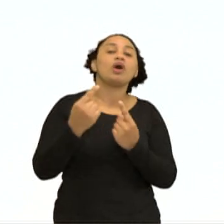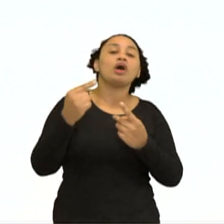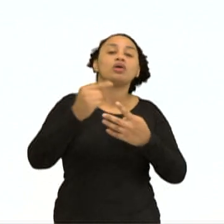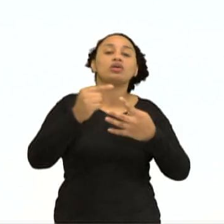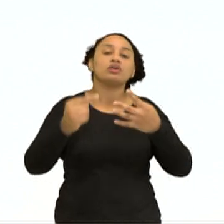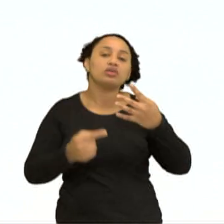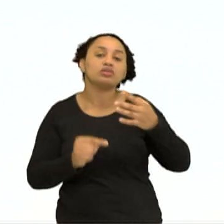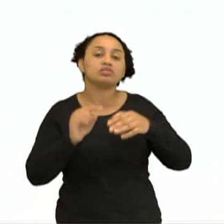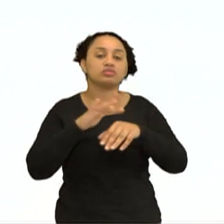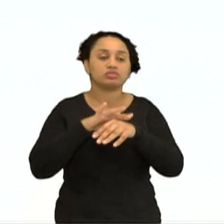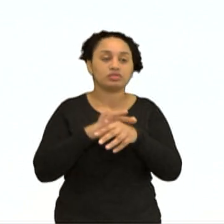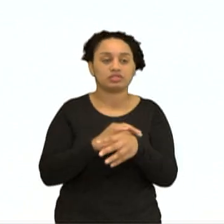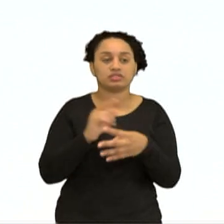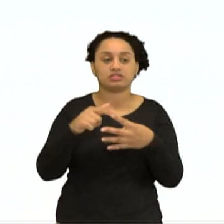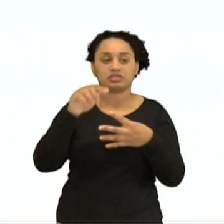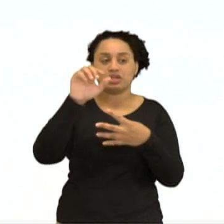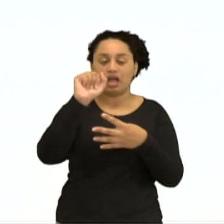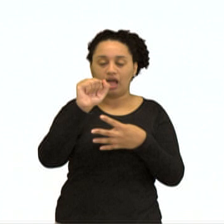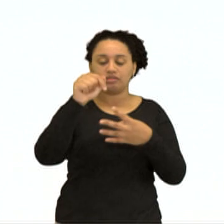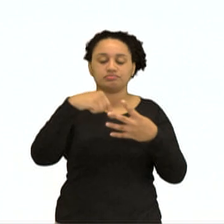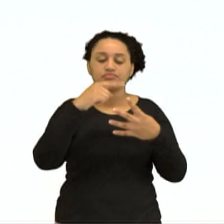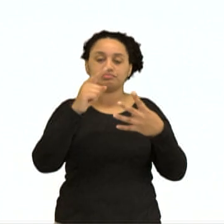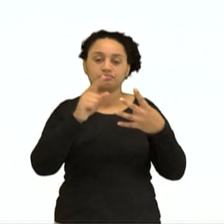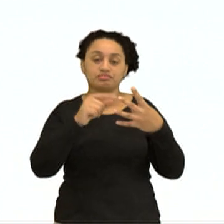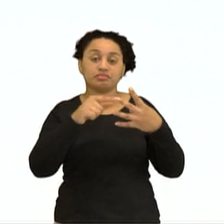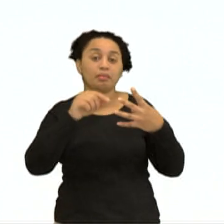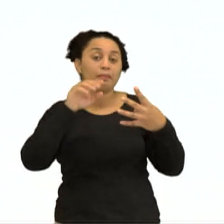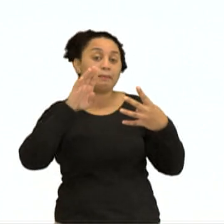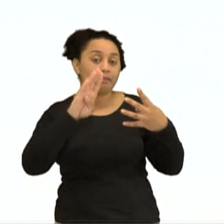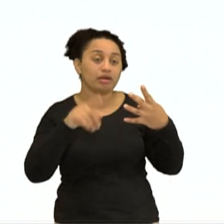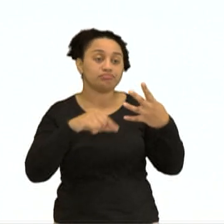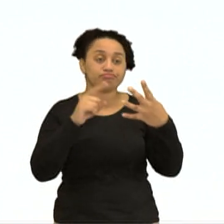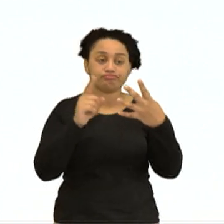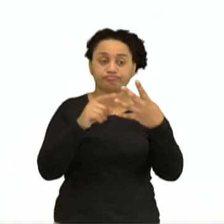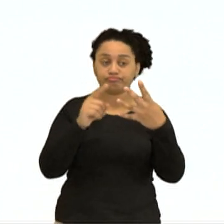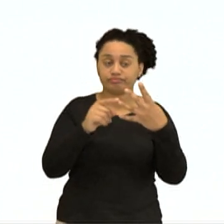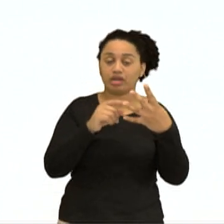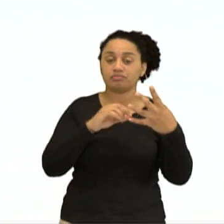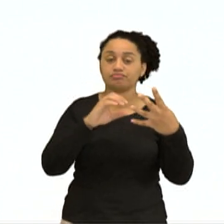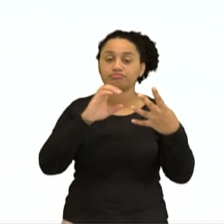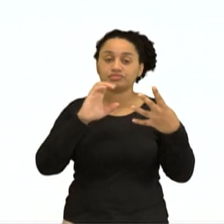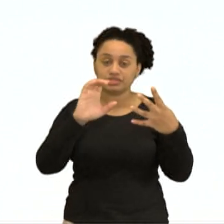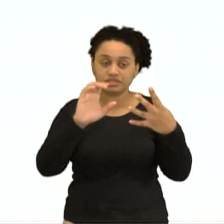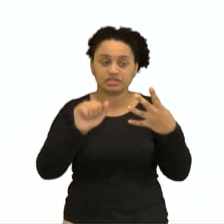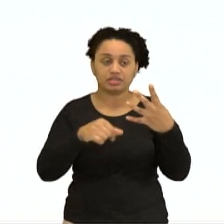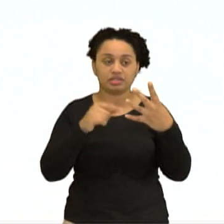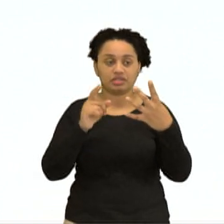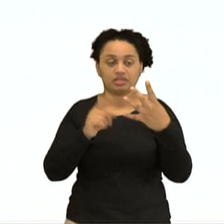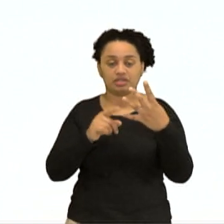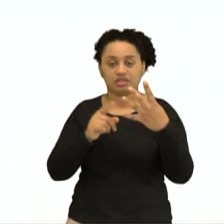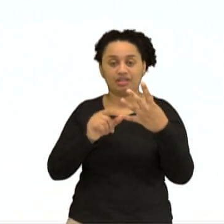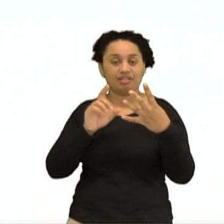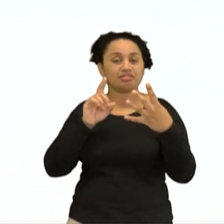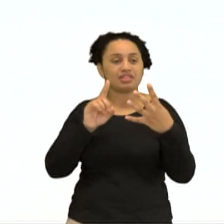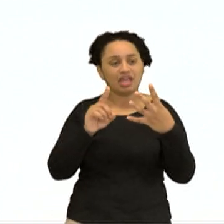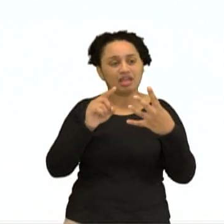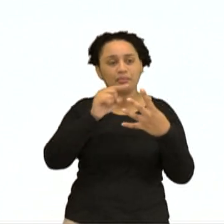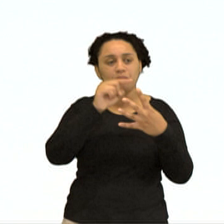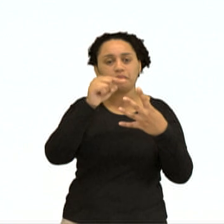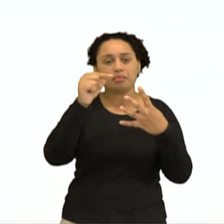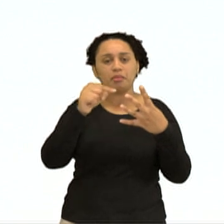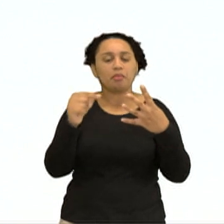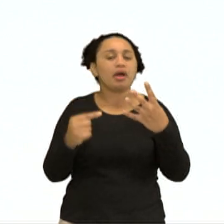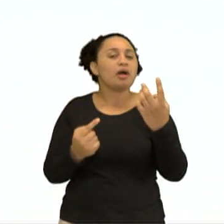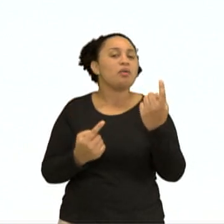dessas doenças? Alternativa A, a bronquiolite. B, a esofagite.